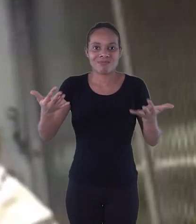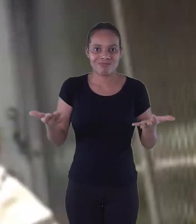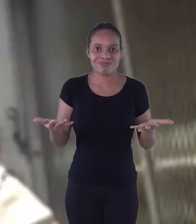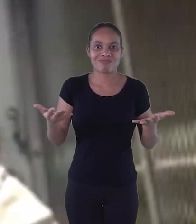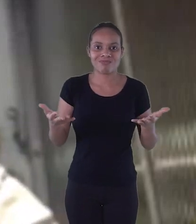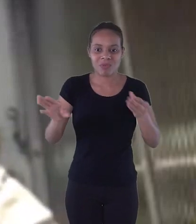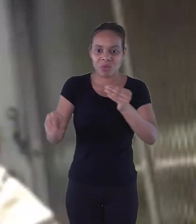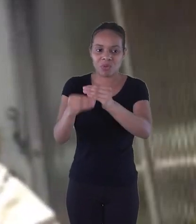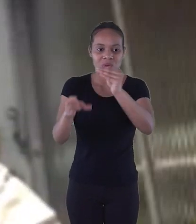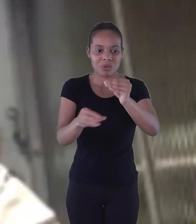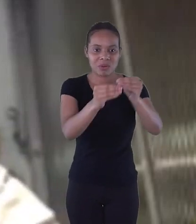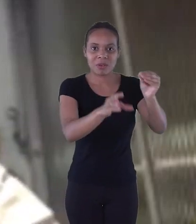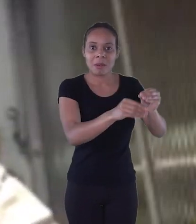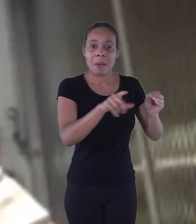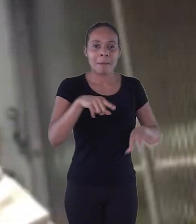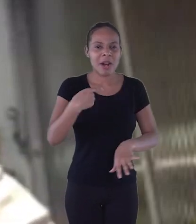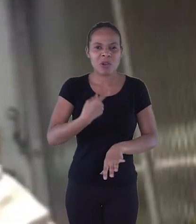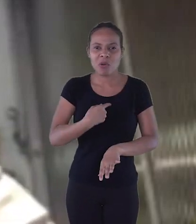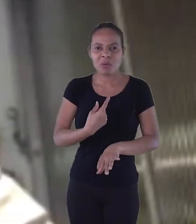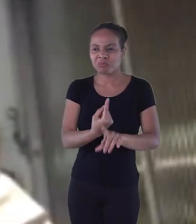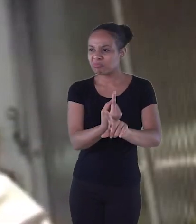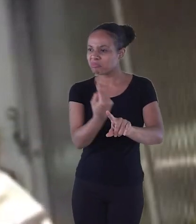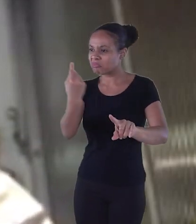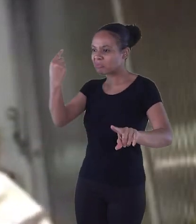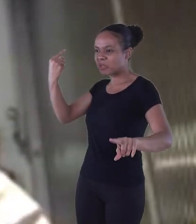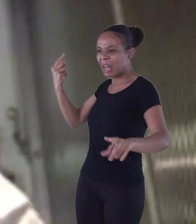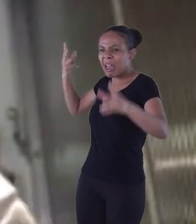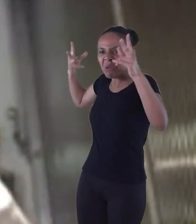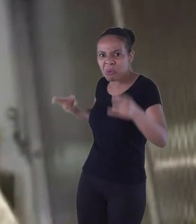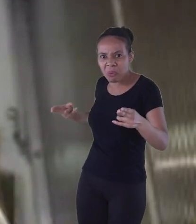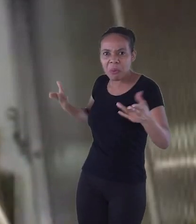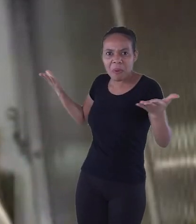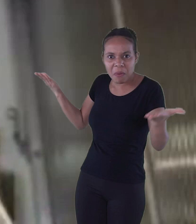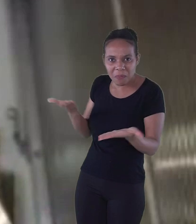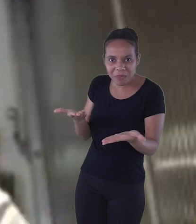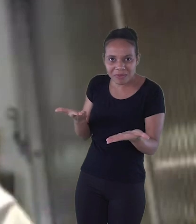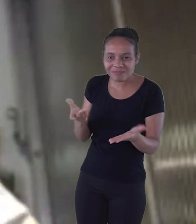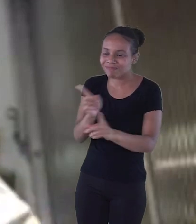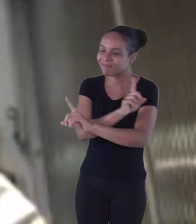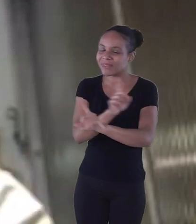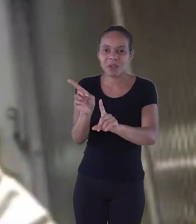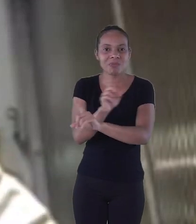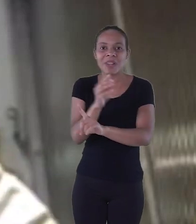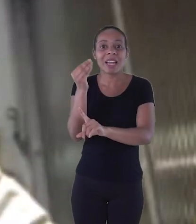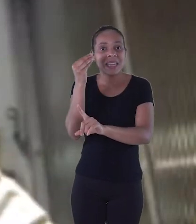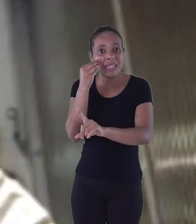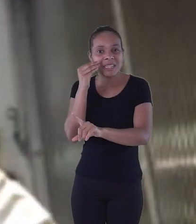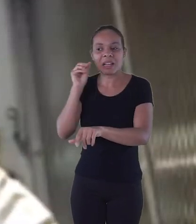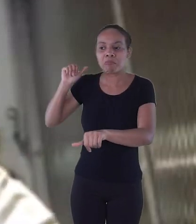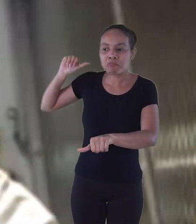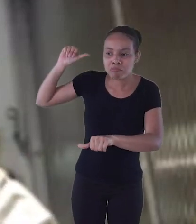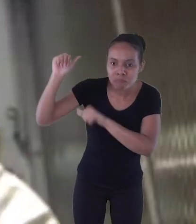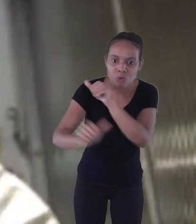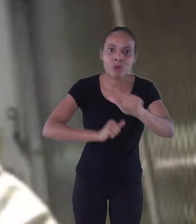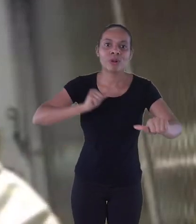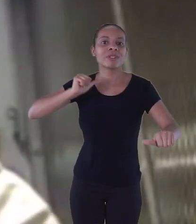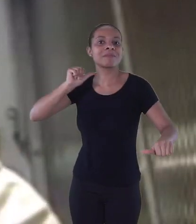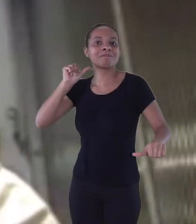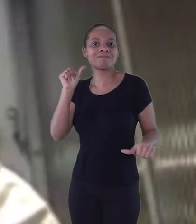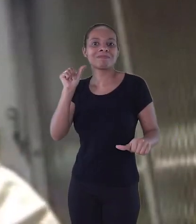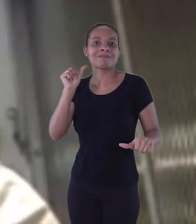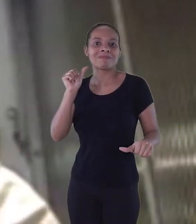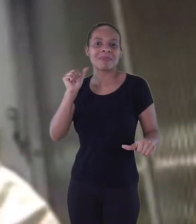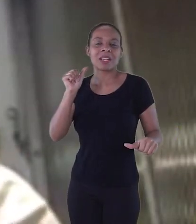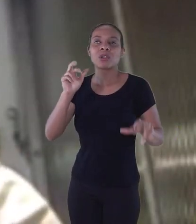esse regime fascista e autoritário que a gente tem no Brasil, assim, porque a gente assume as nossas complexidades, sabe? Eu acho que o ano que vem